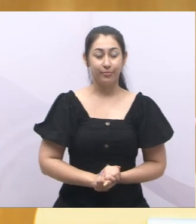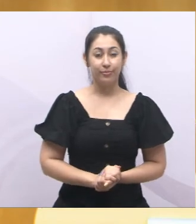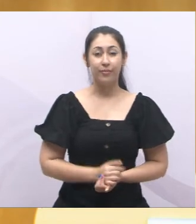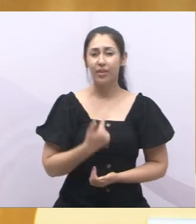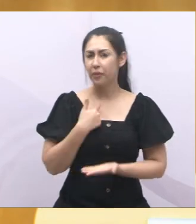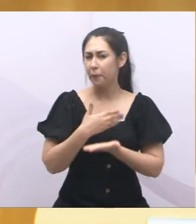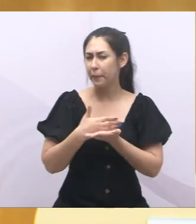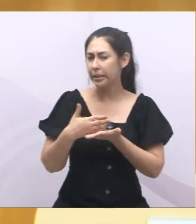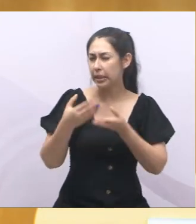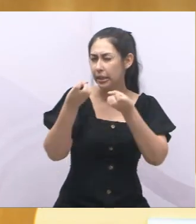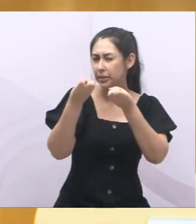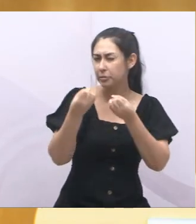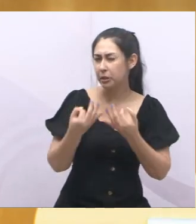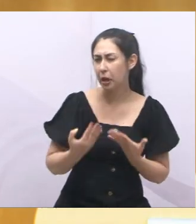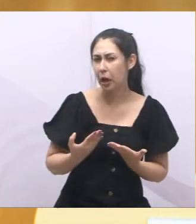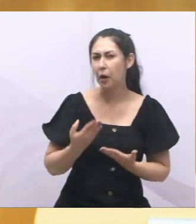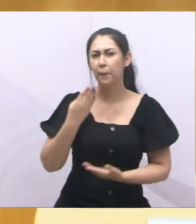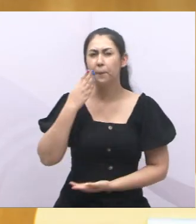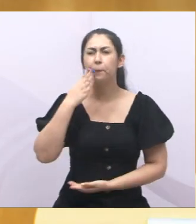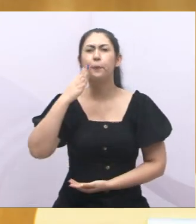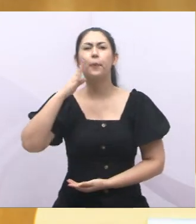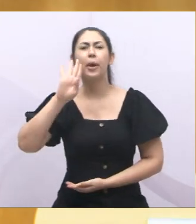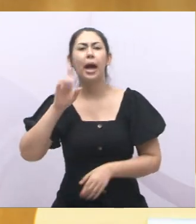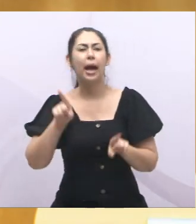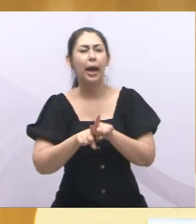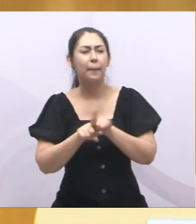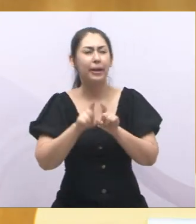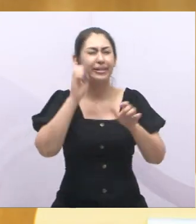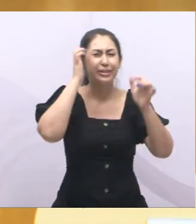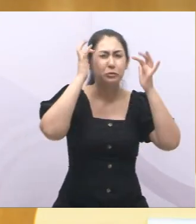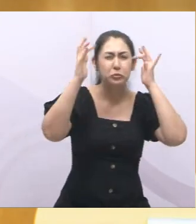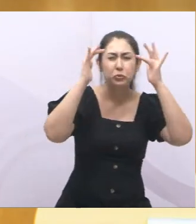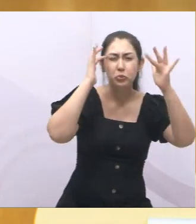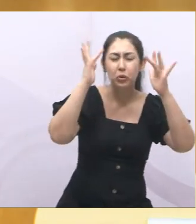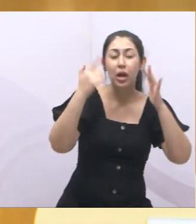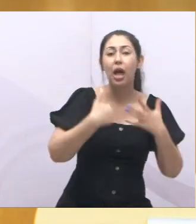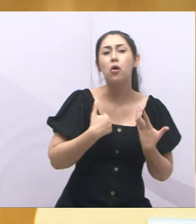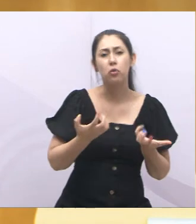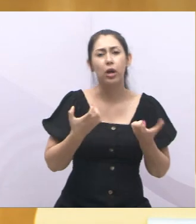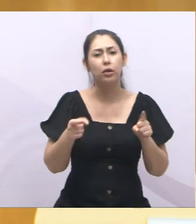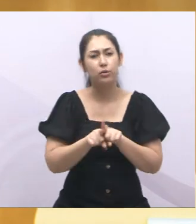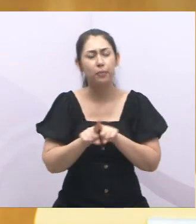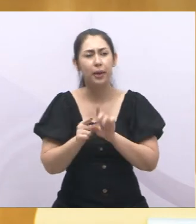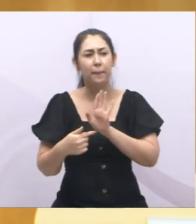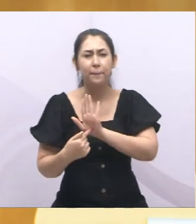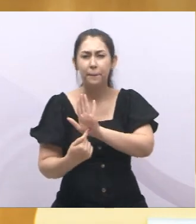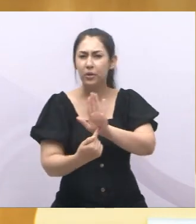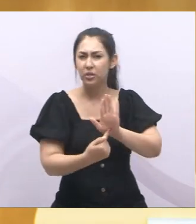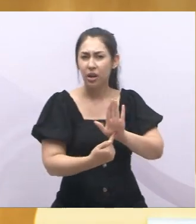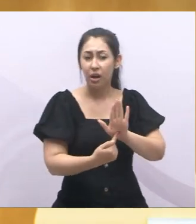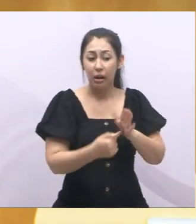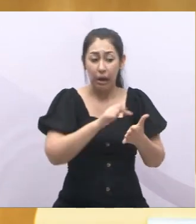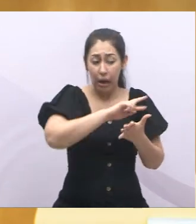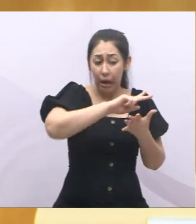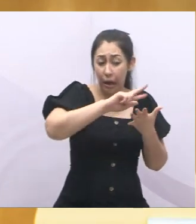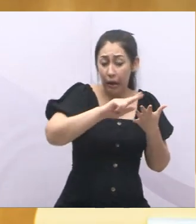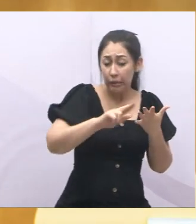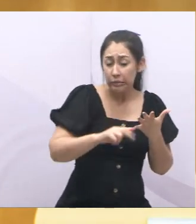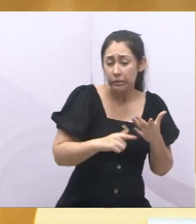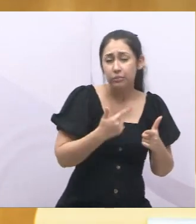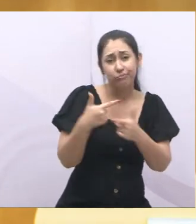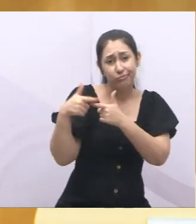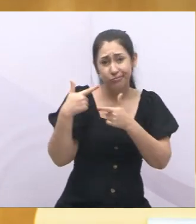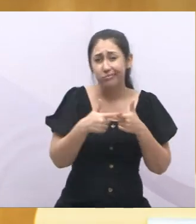Comecei falando de juramento de sonhos e fiz questão de retratar aqui algumas pragas sociais de nossa